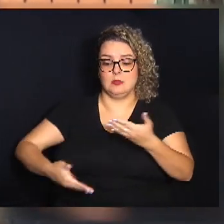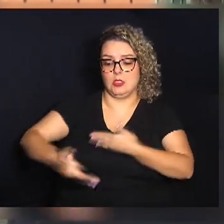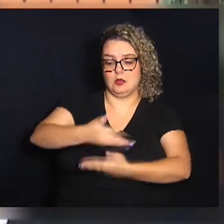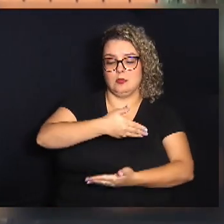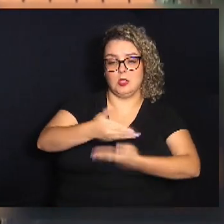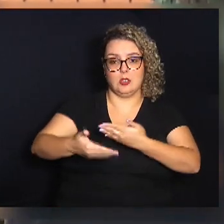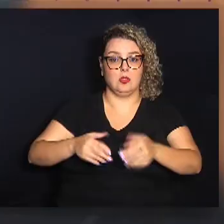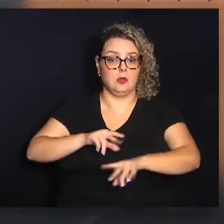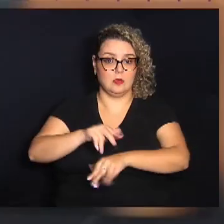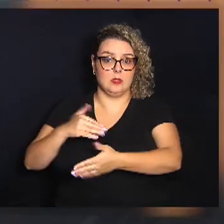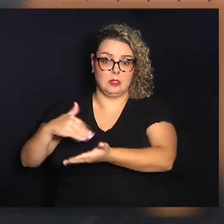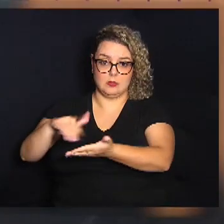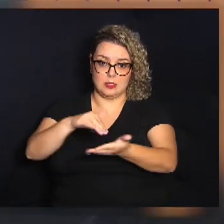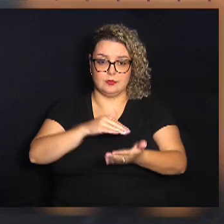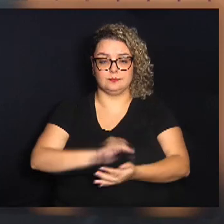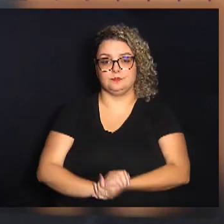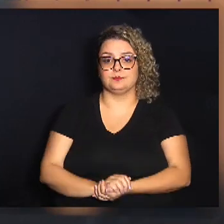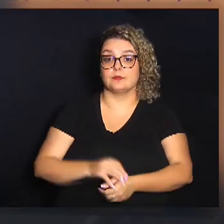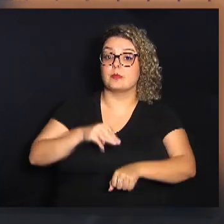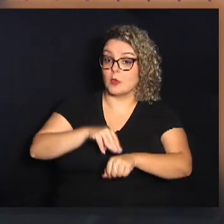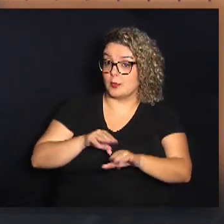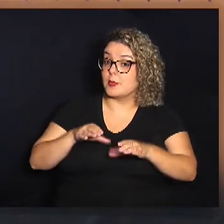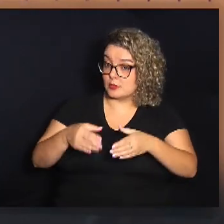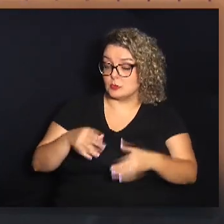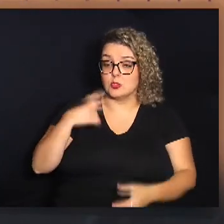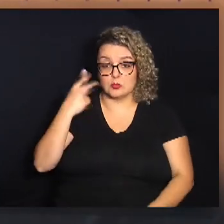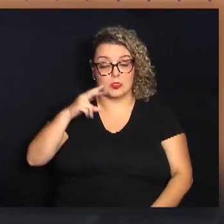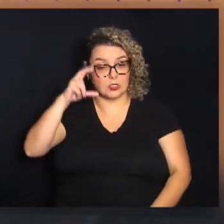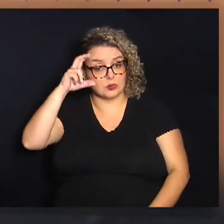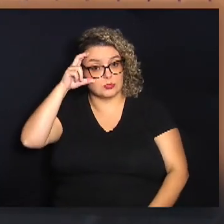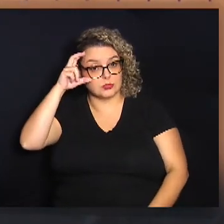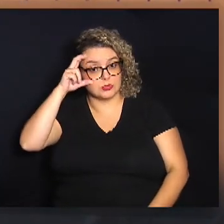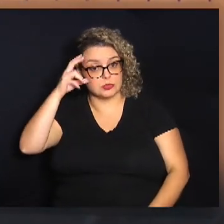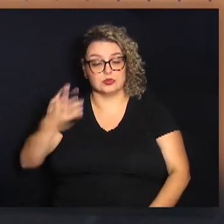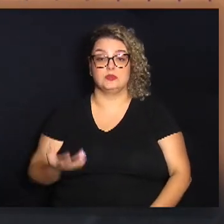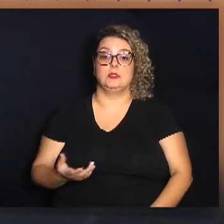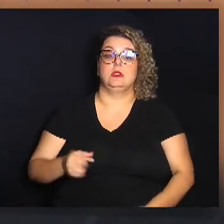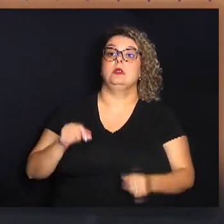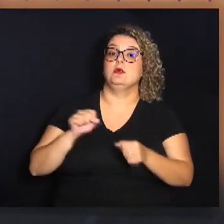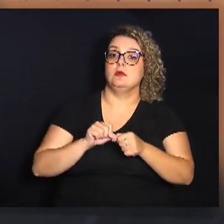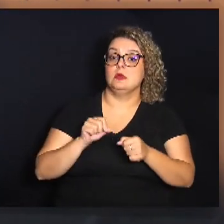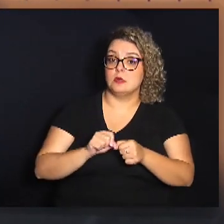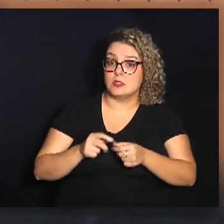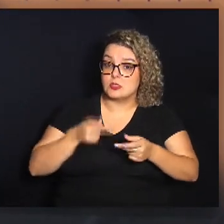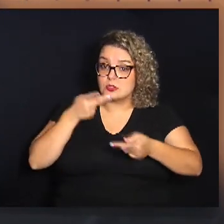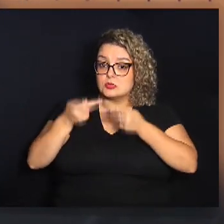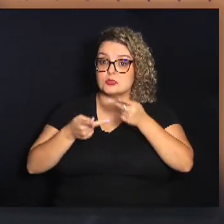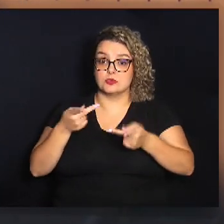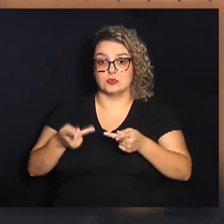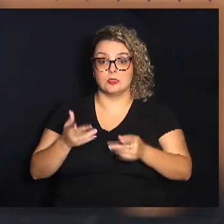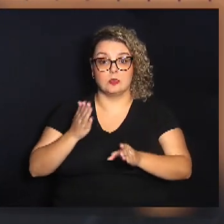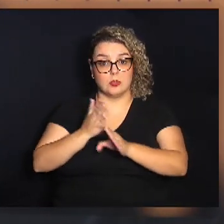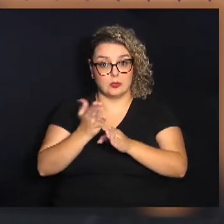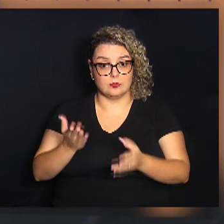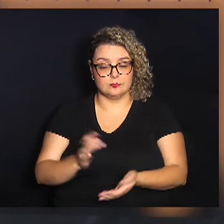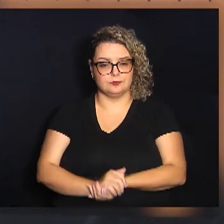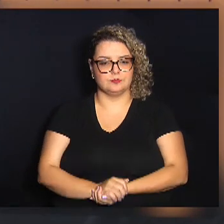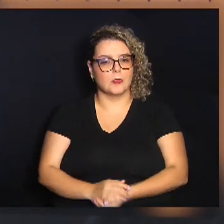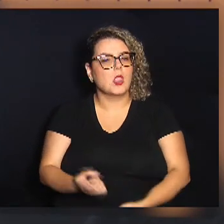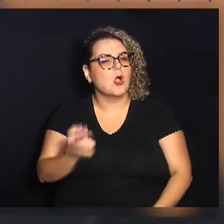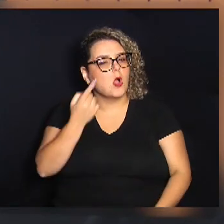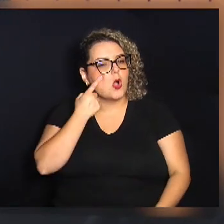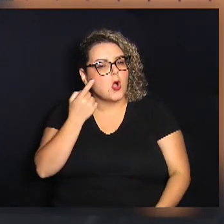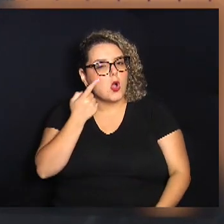diversas secretarias. Membro da comissão, o vereador Carlinhos Camelô fez suas considerações sobre o encontro. Olha,